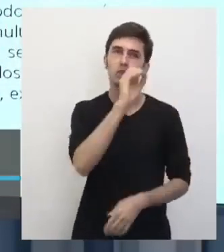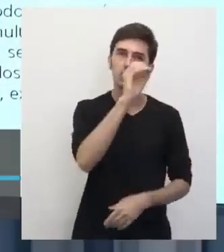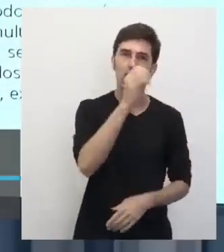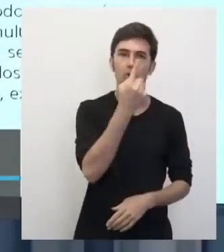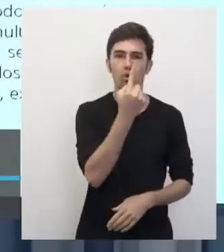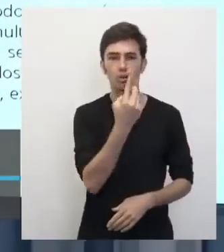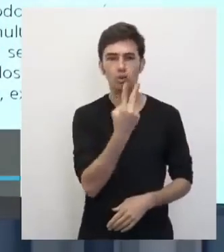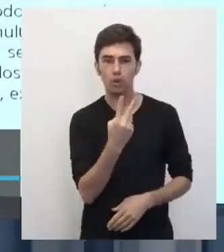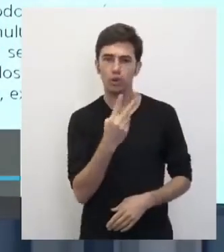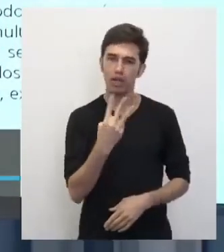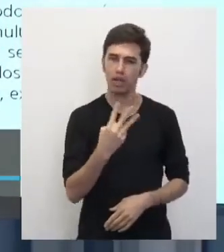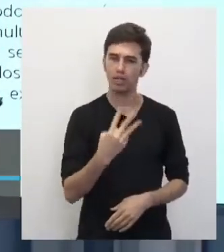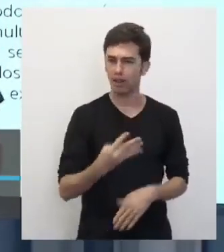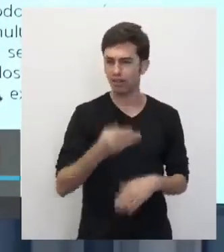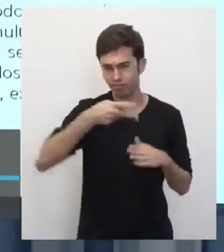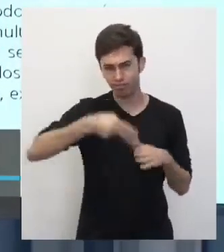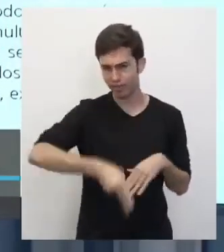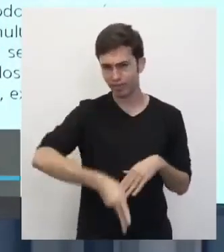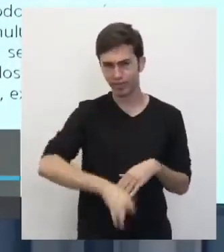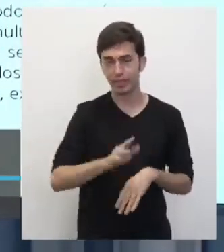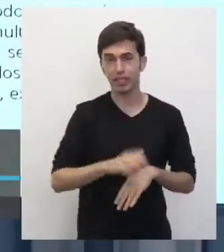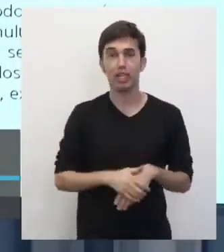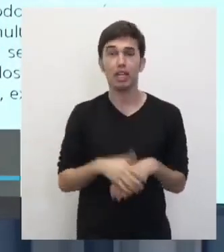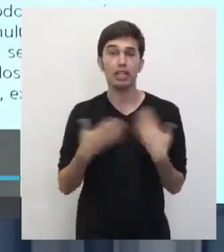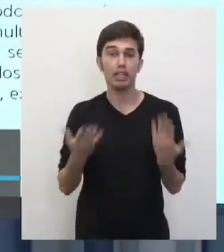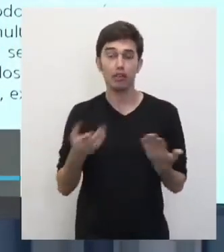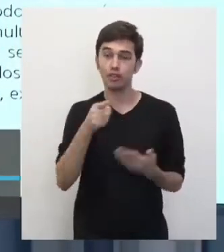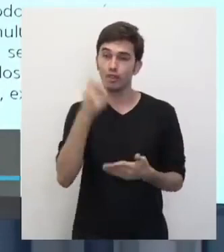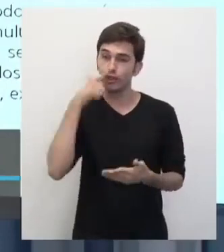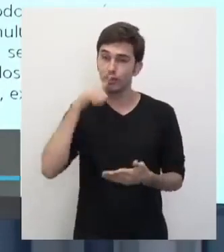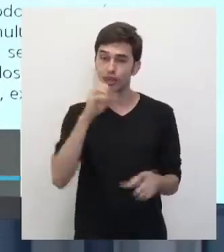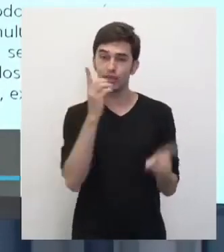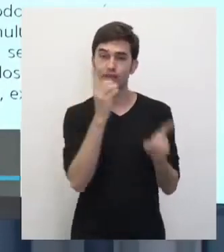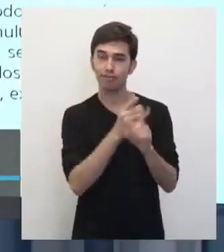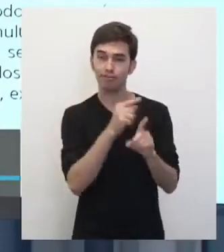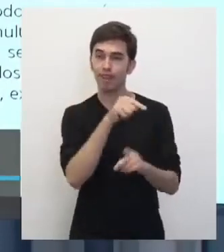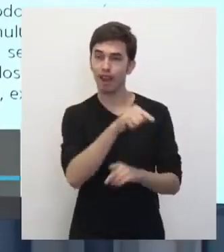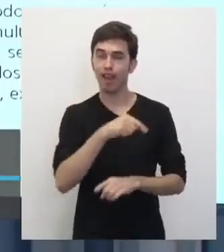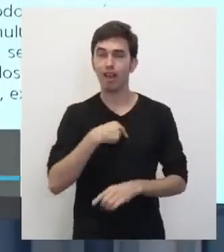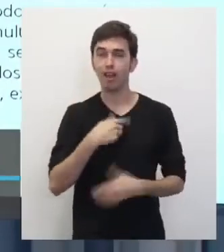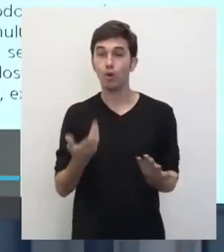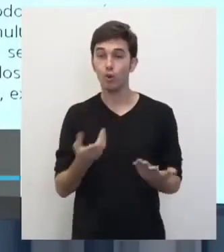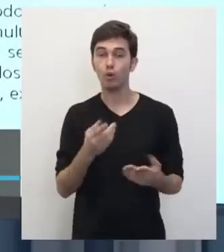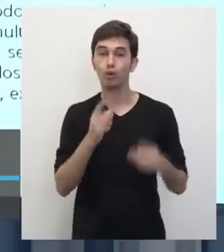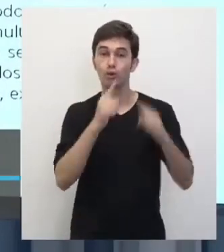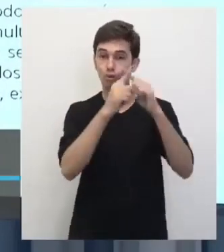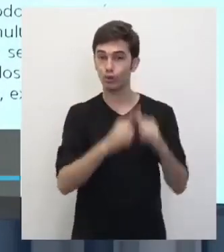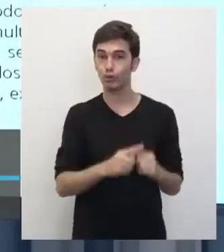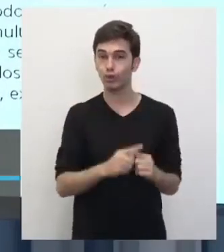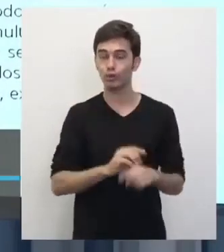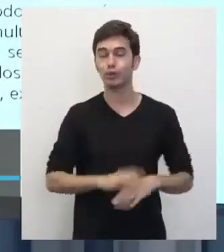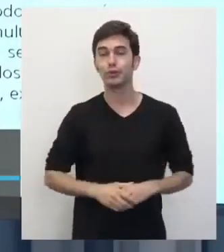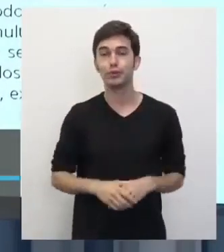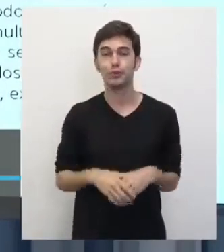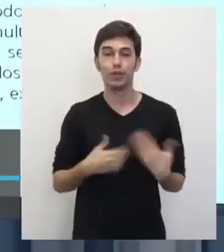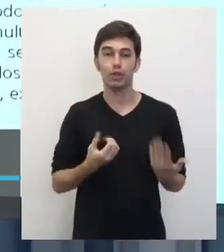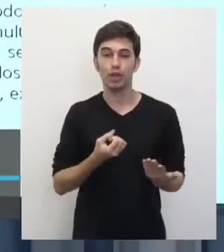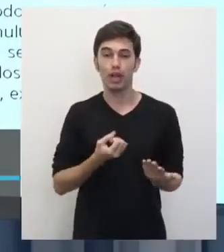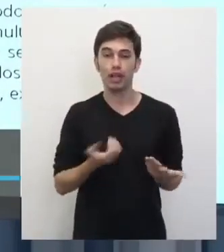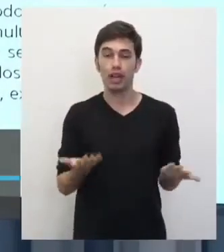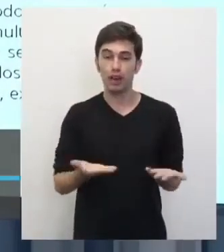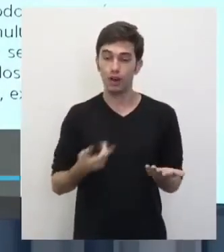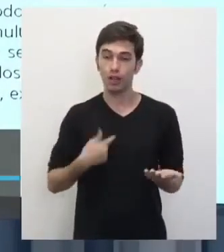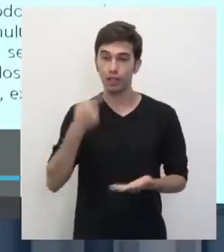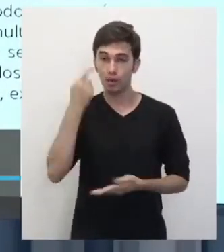1, 2, 3, assim por diante, né, Osmar? Sim. Você consegue localizar ali os múltiplos. Então, colocando